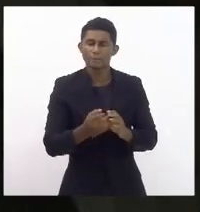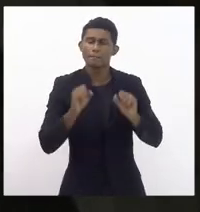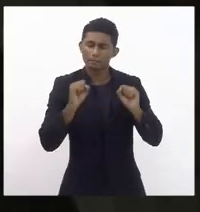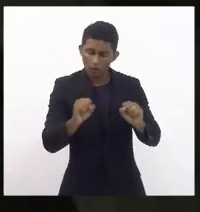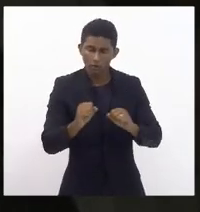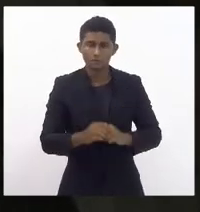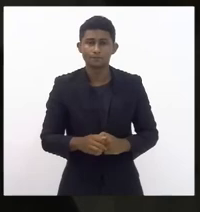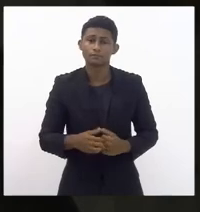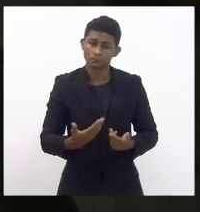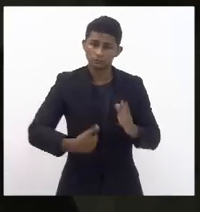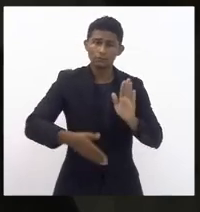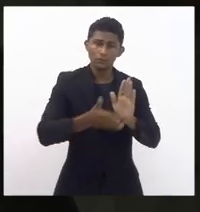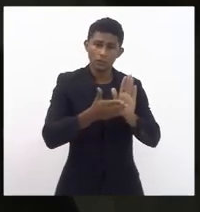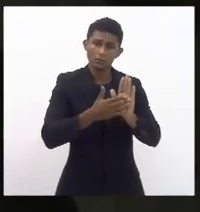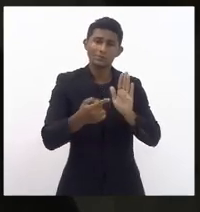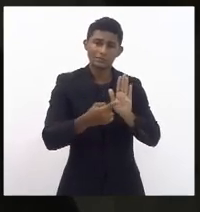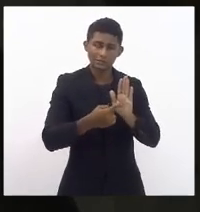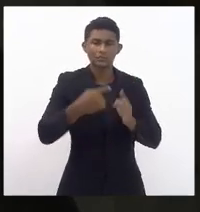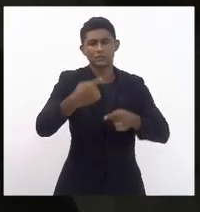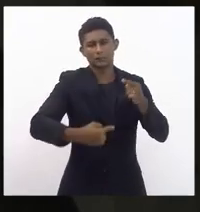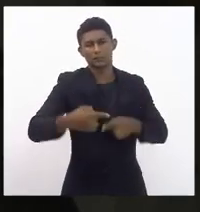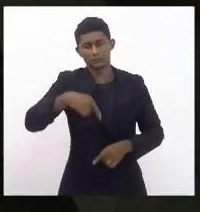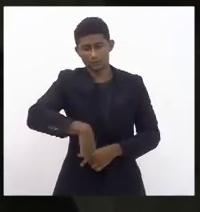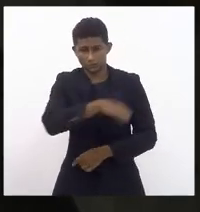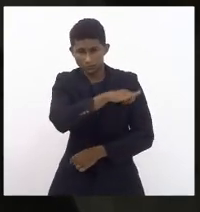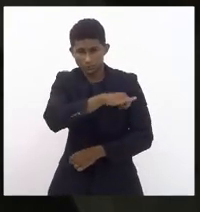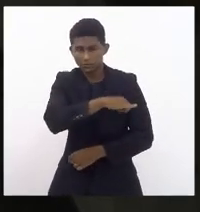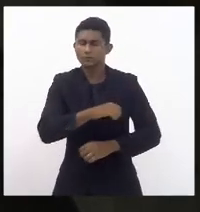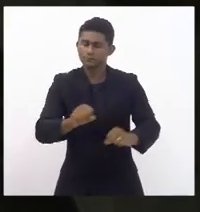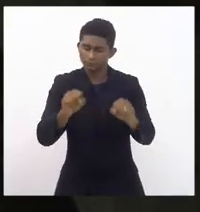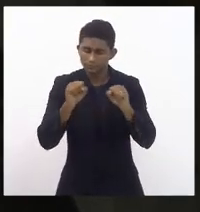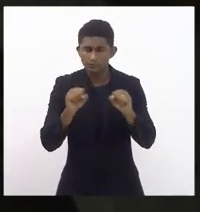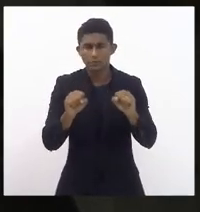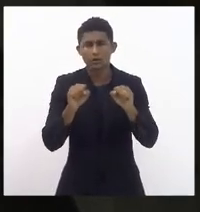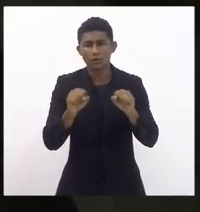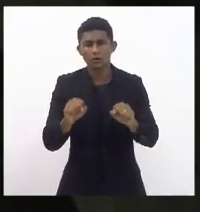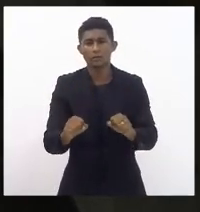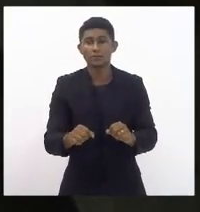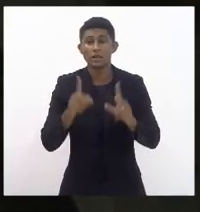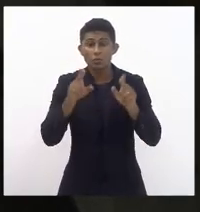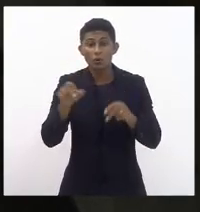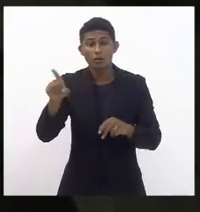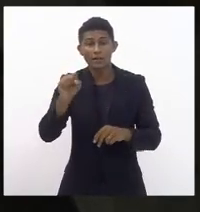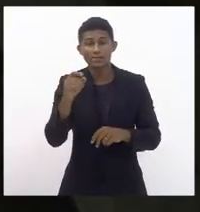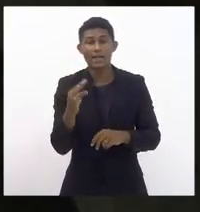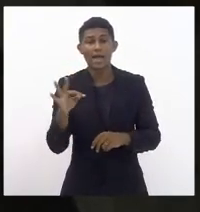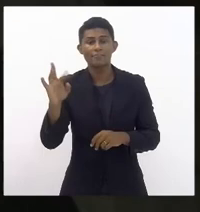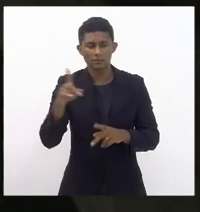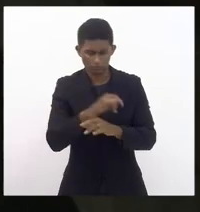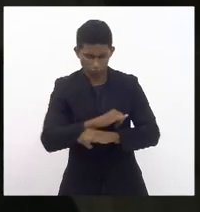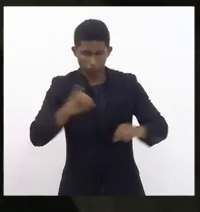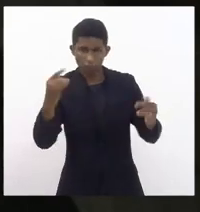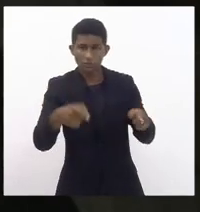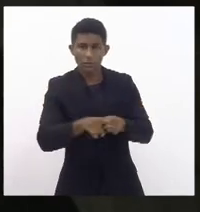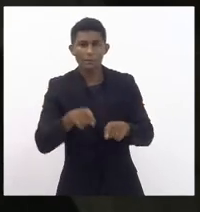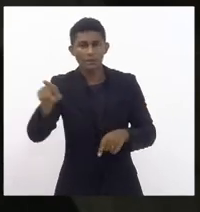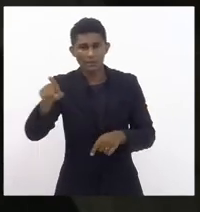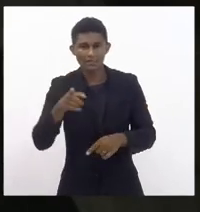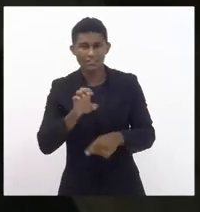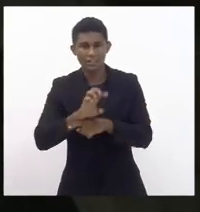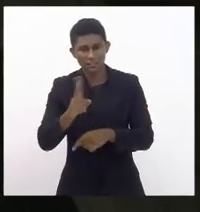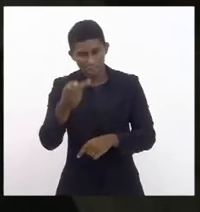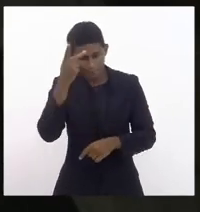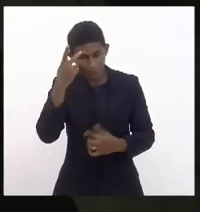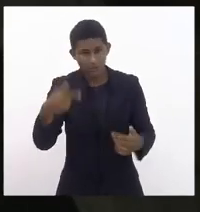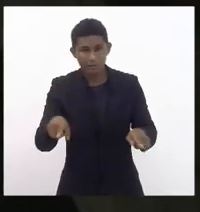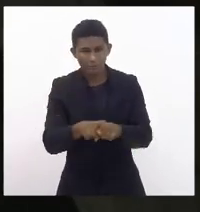então a proposta para o debate o Rio de Janeiro pode fazer exatamente e eu disse que o estado de São Paulo pode fazer